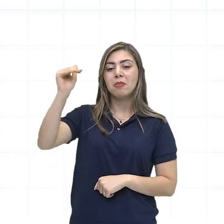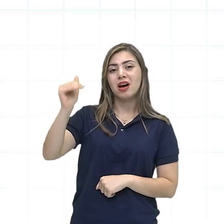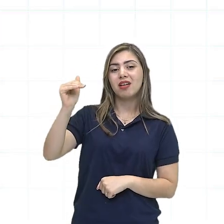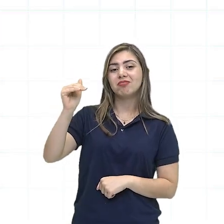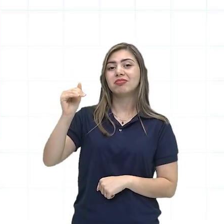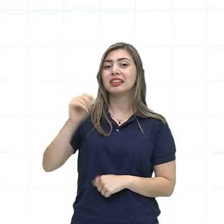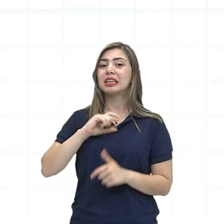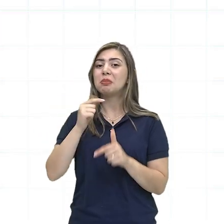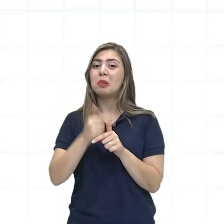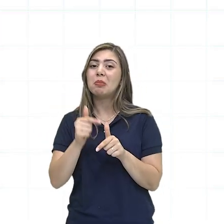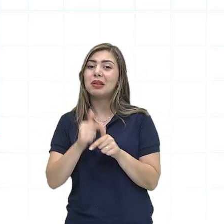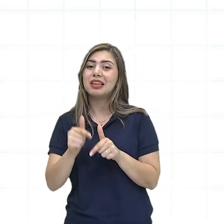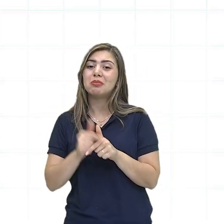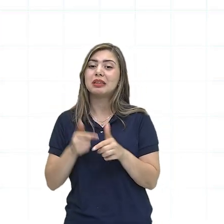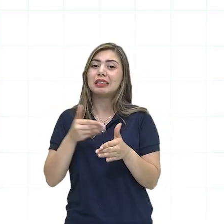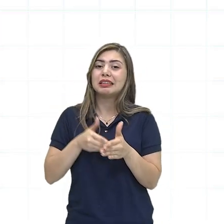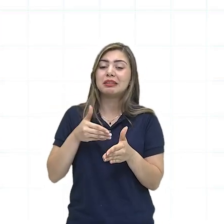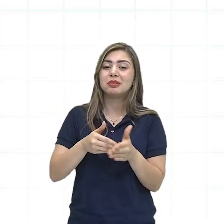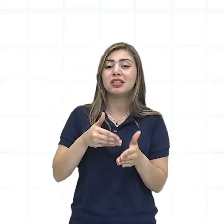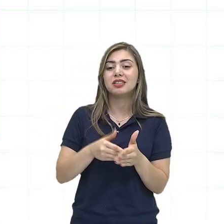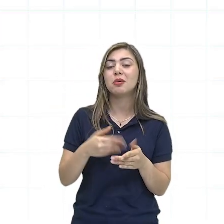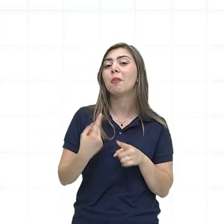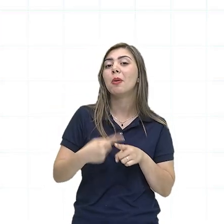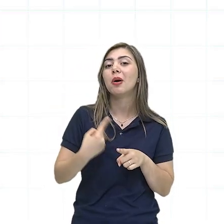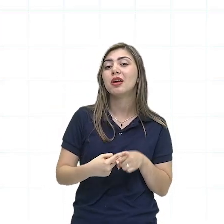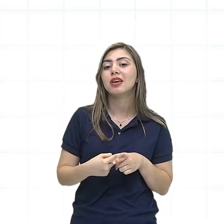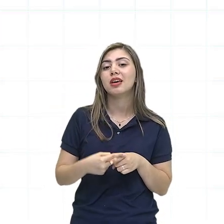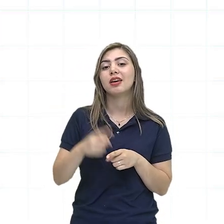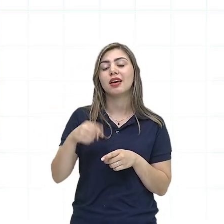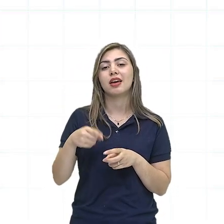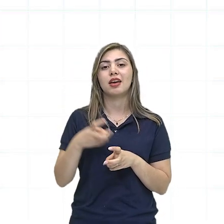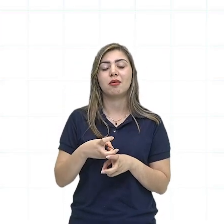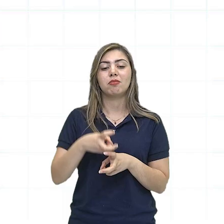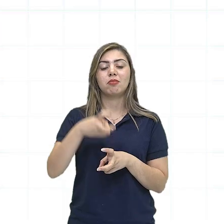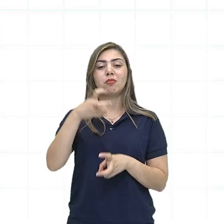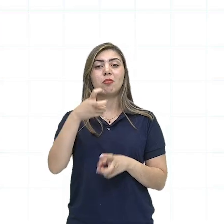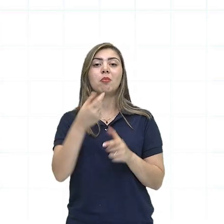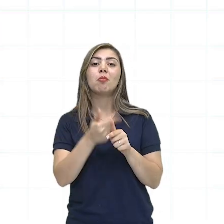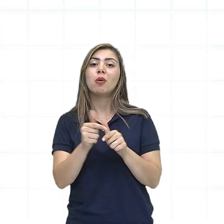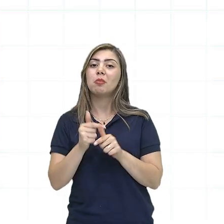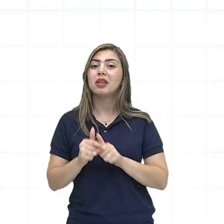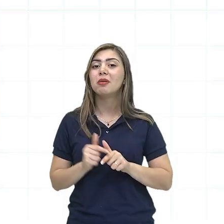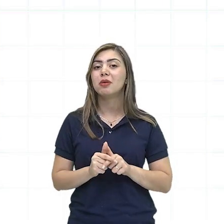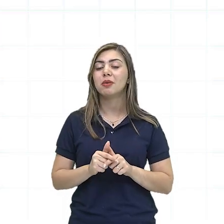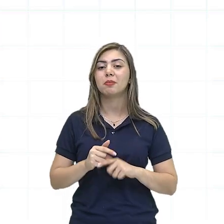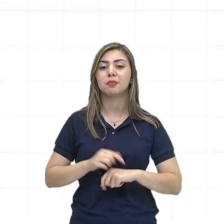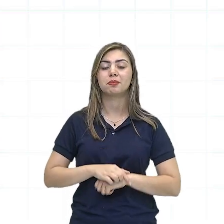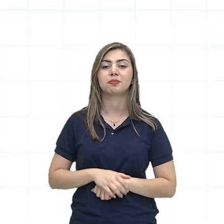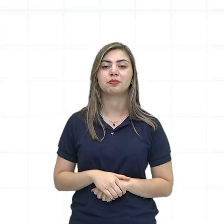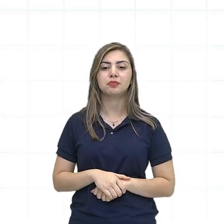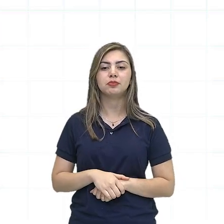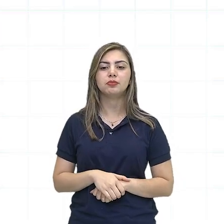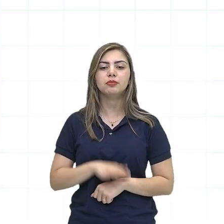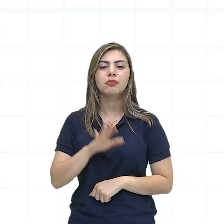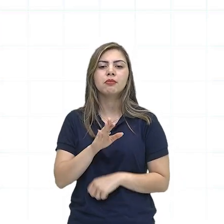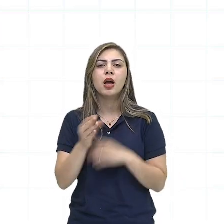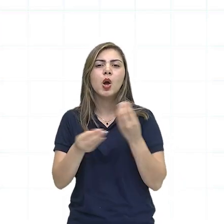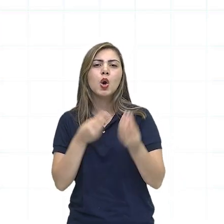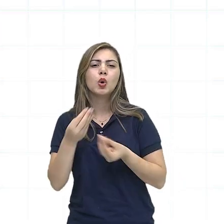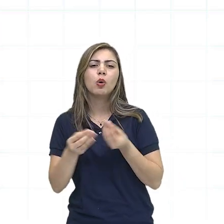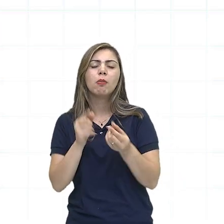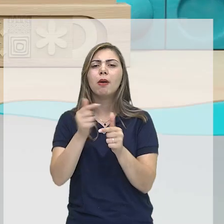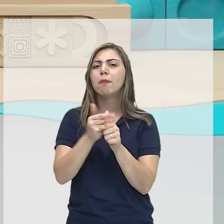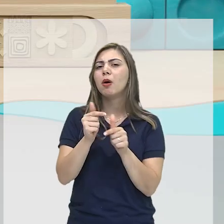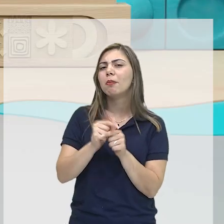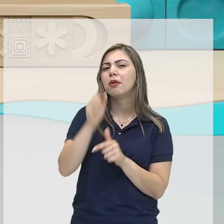dessa má postura, por conta desses desvios posturais. E como é que eu consigo tratar os desvios posturais? Os tipos